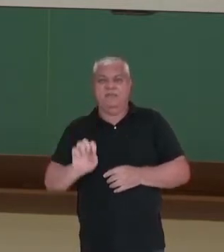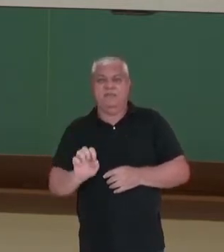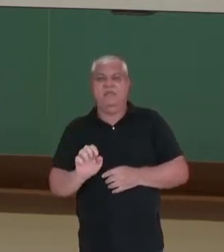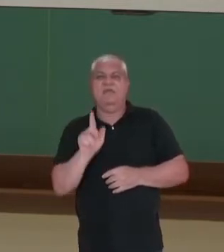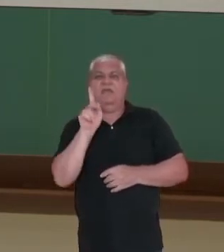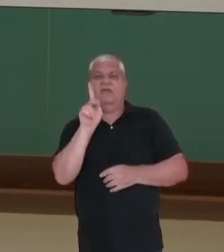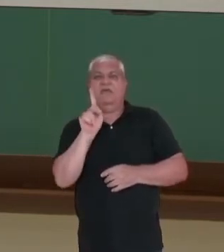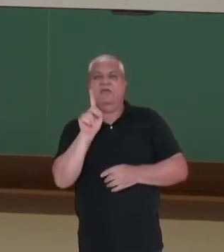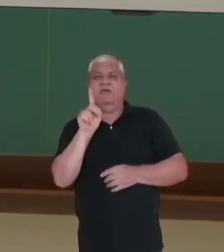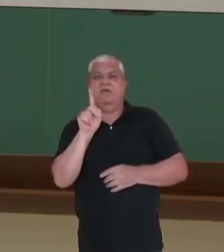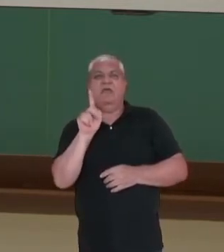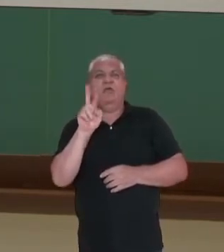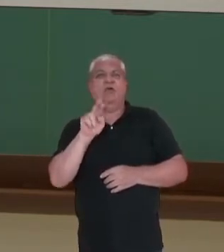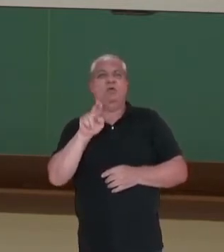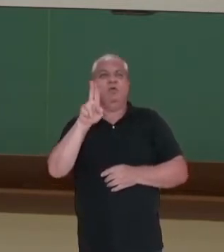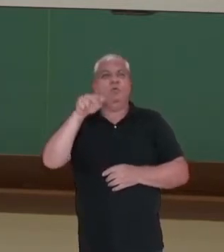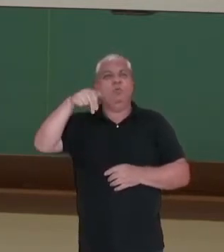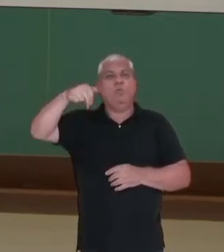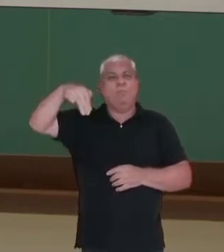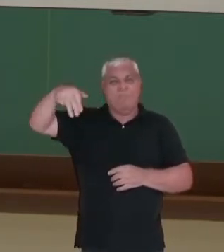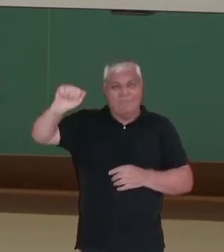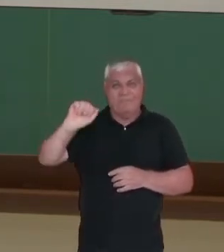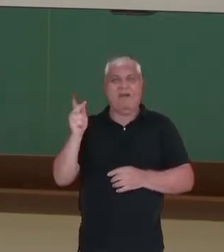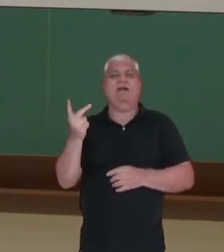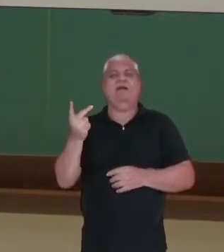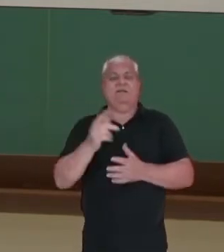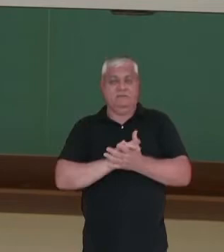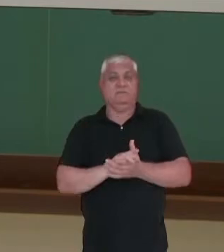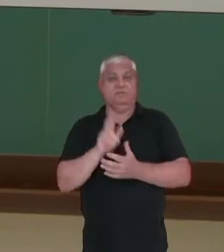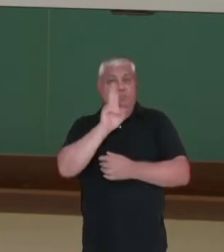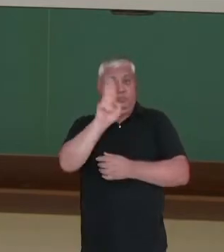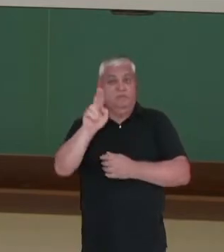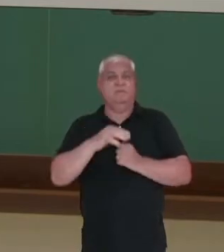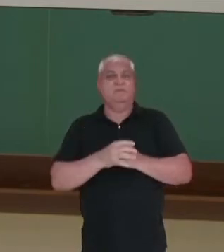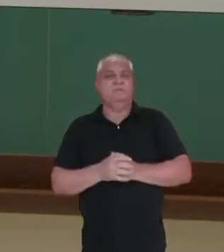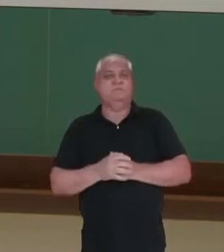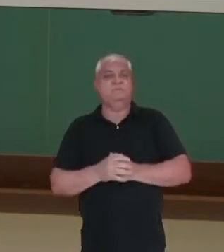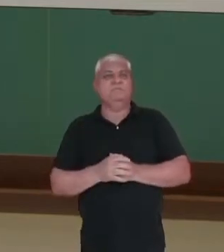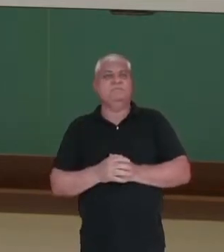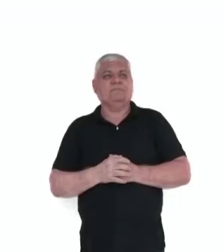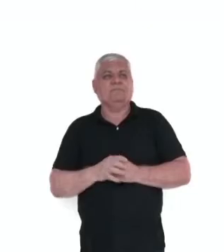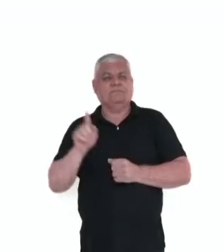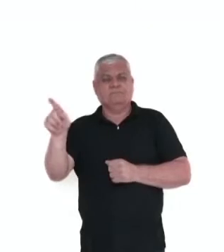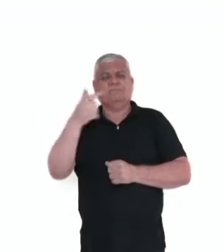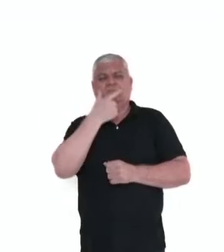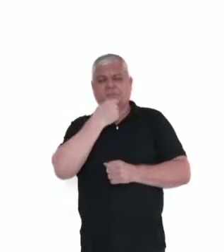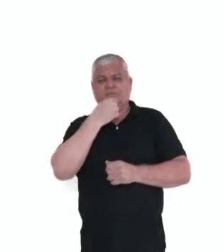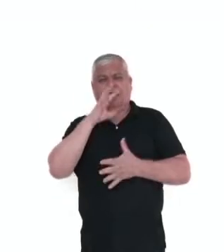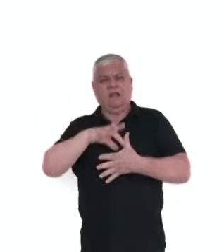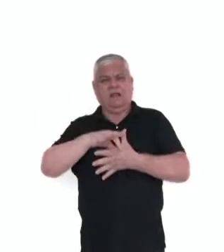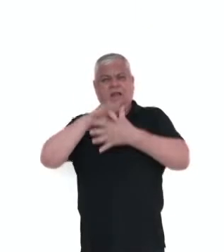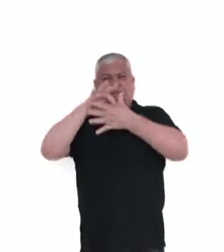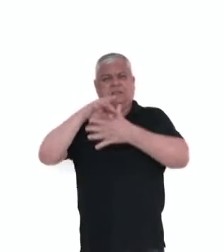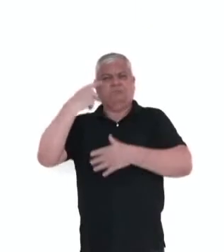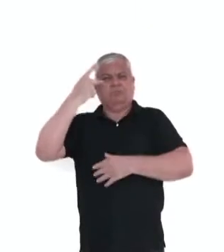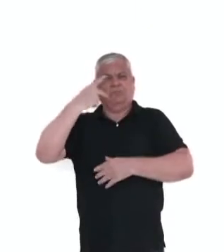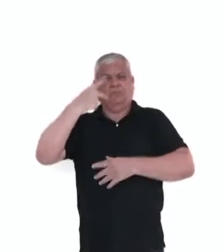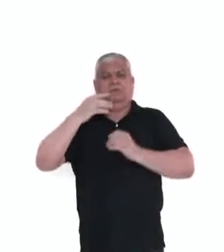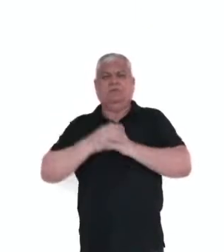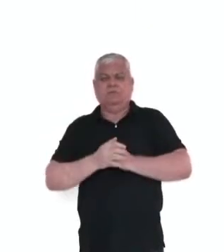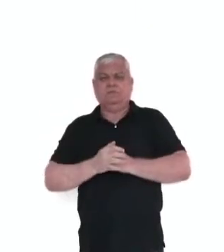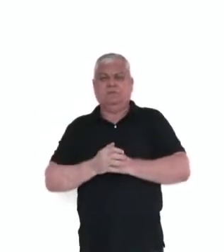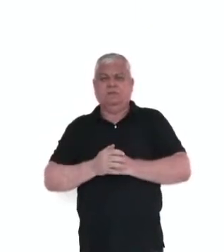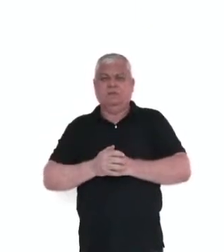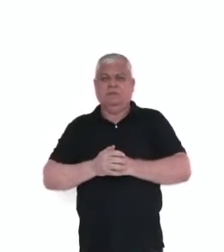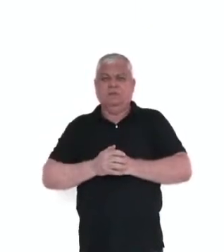Nkrumah, acredito que seja essa a pronúncia, ok? Então ele pregou durante muito tempo então, o fim do colonialismo.